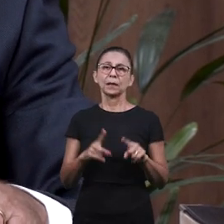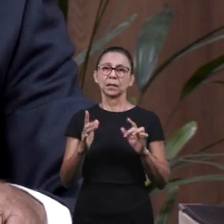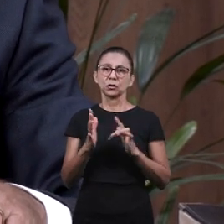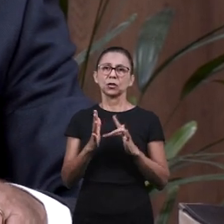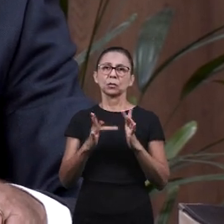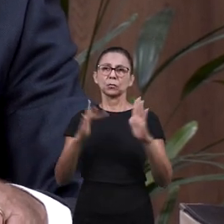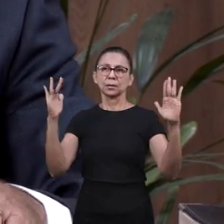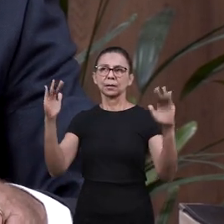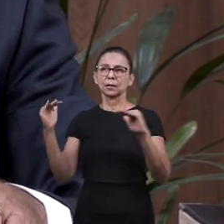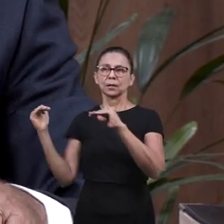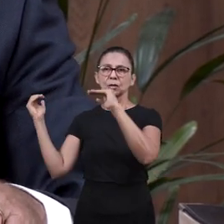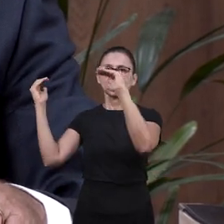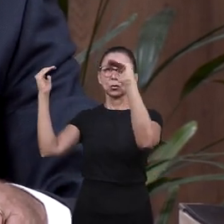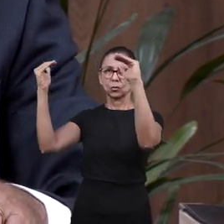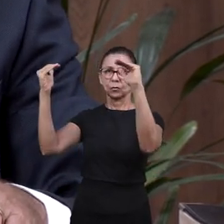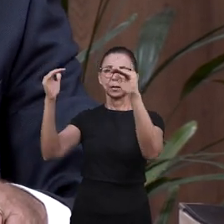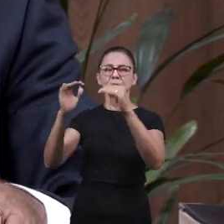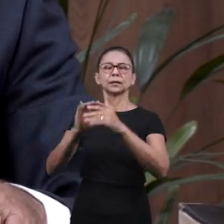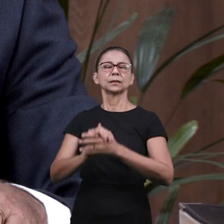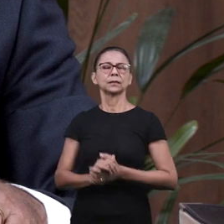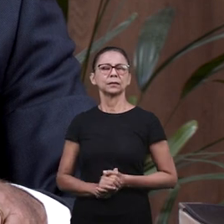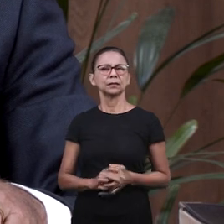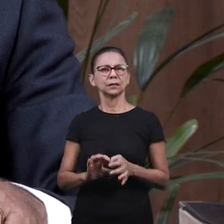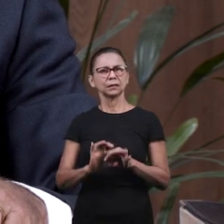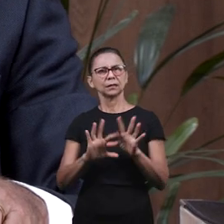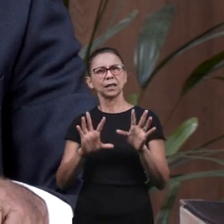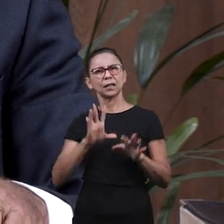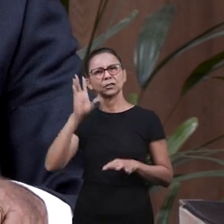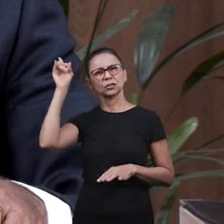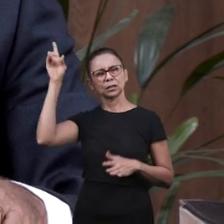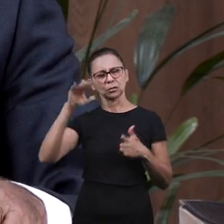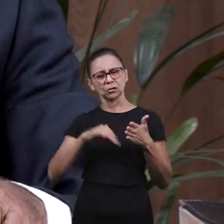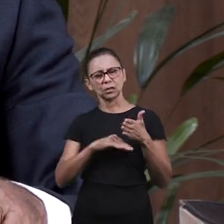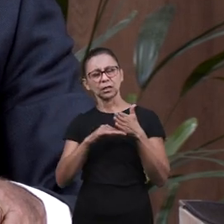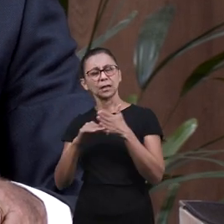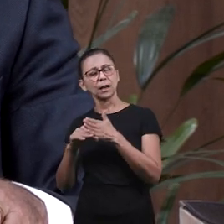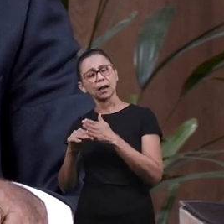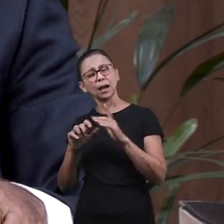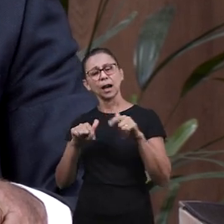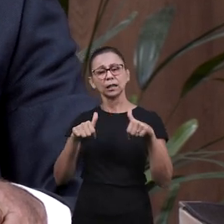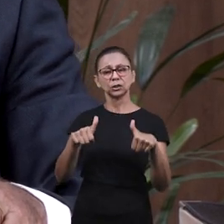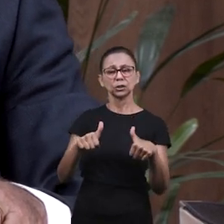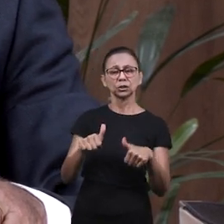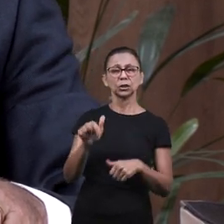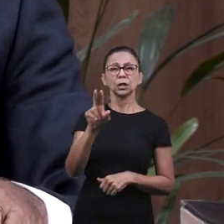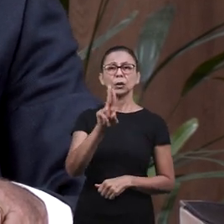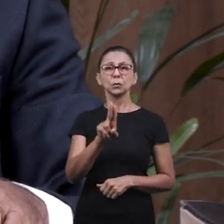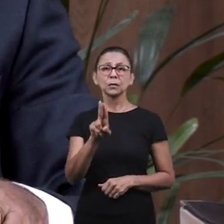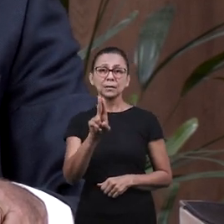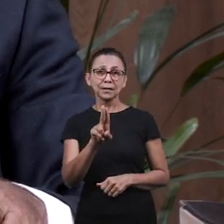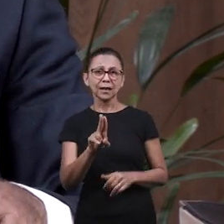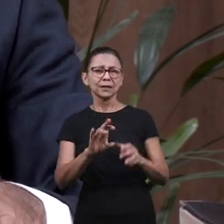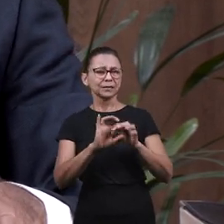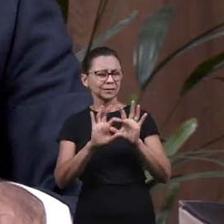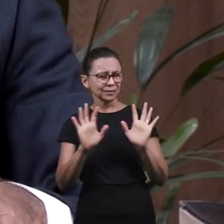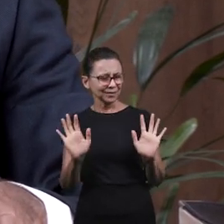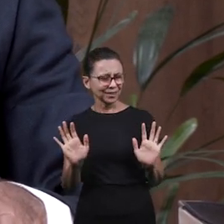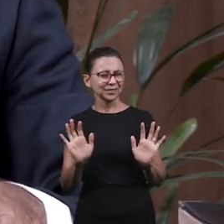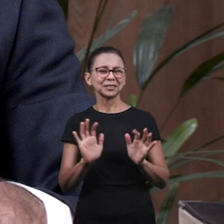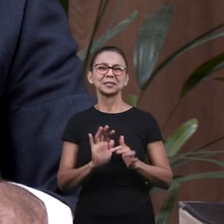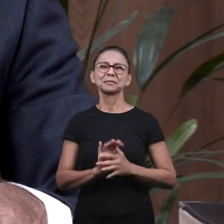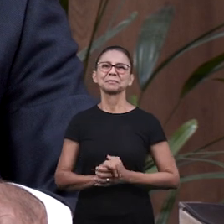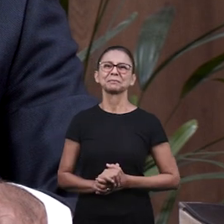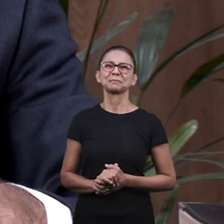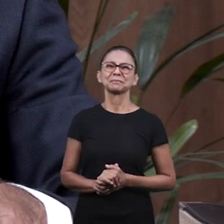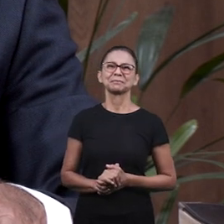você tem de se colocar como instrumento. Deixa Deus te guiar, deixa Deus te usar, deixa Deus operar, deixa Deus te levar. Né?